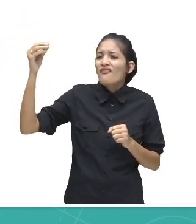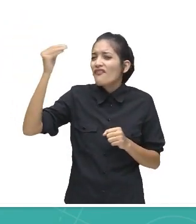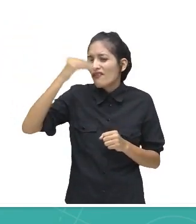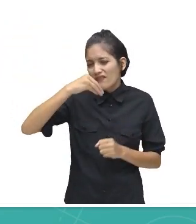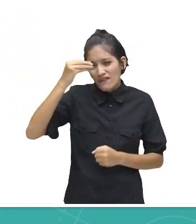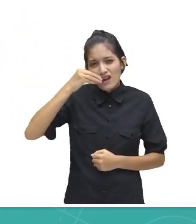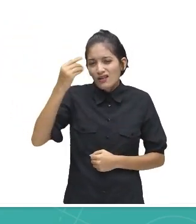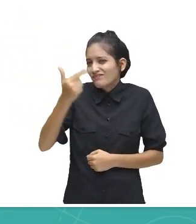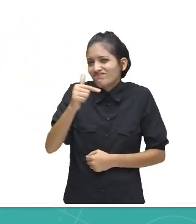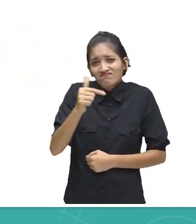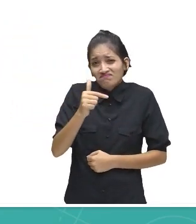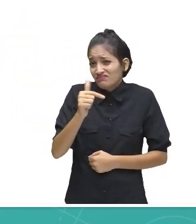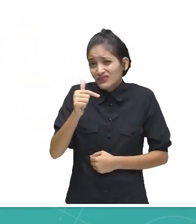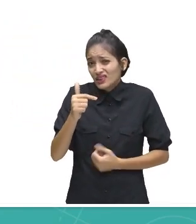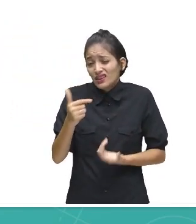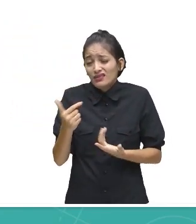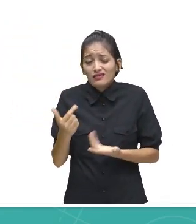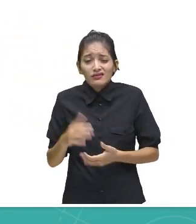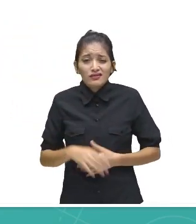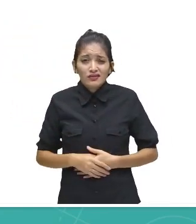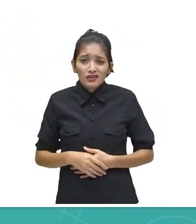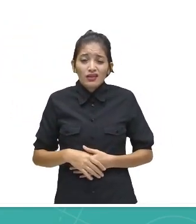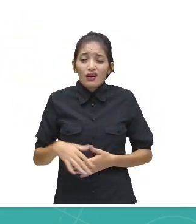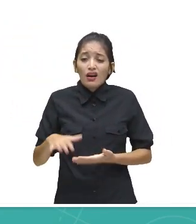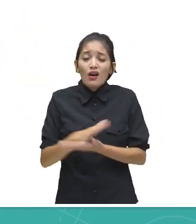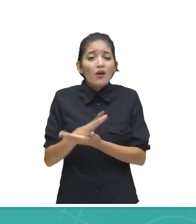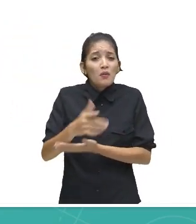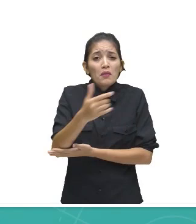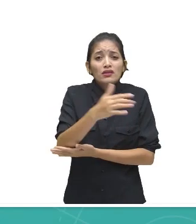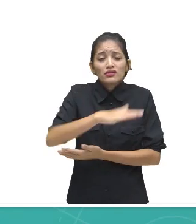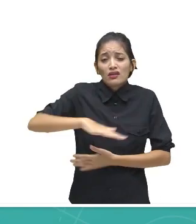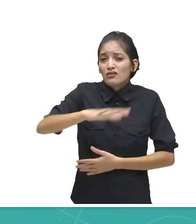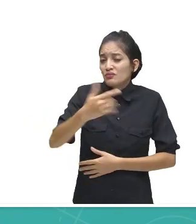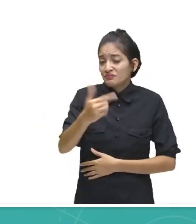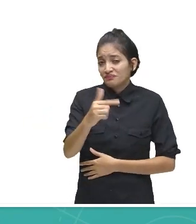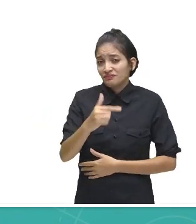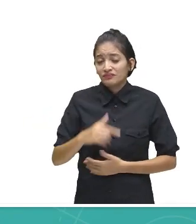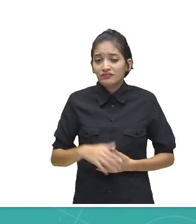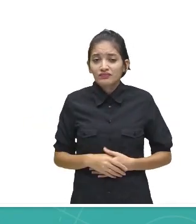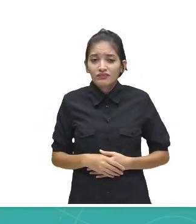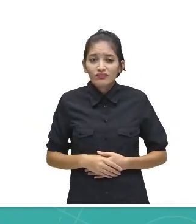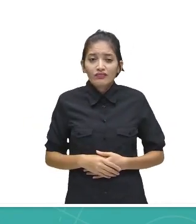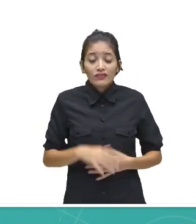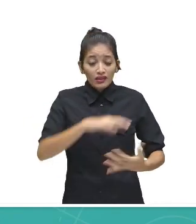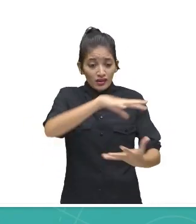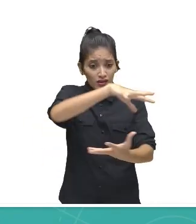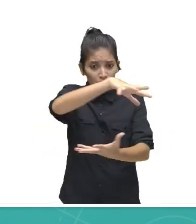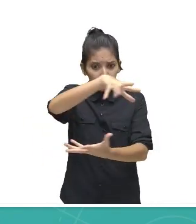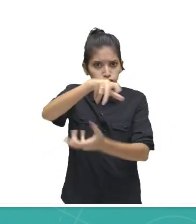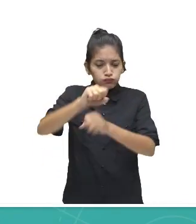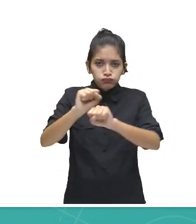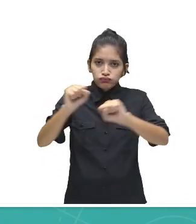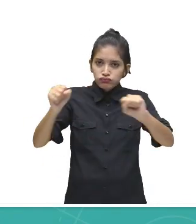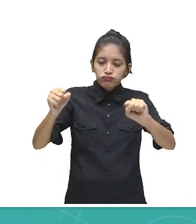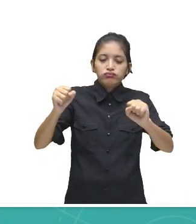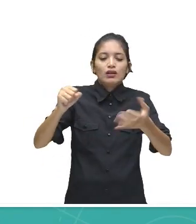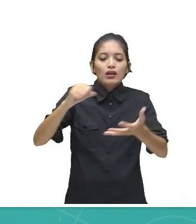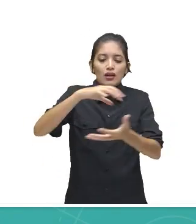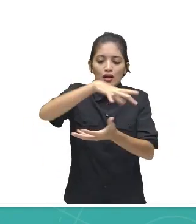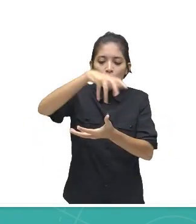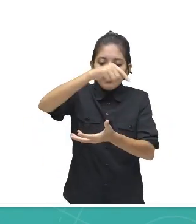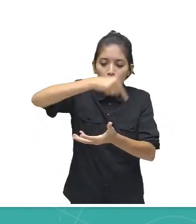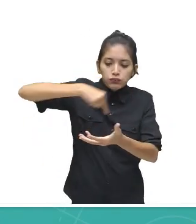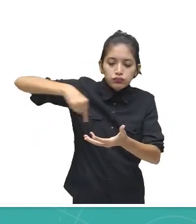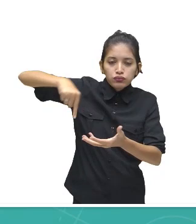né? Pelo menos menos fraca do que em outras regiões aí do nosso planeta. O planeta Terra é muito grande, a Terra é redonda, mas